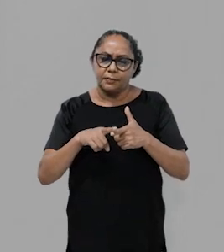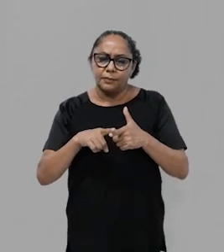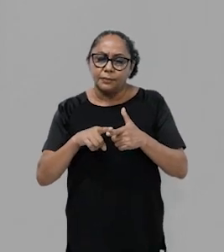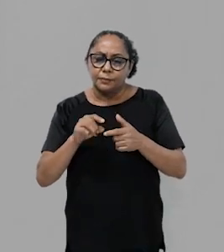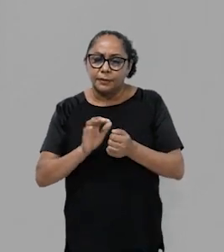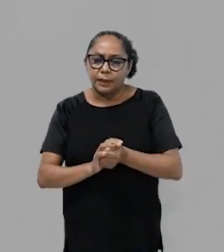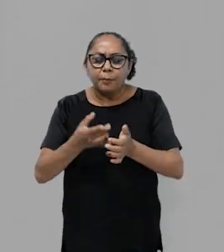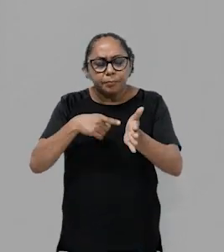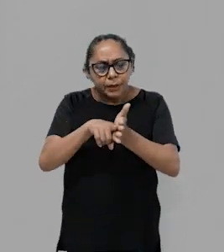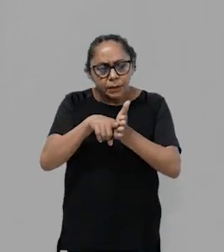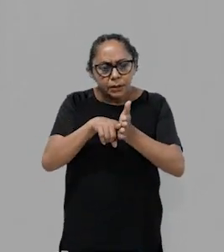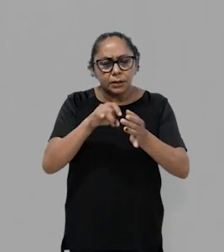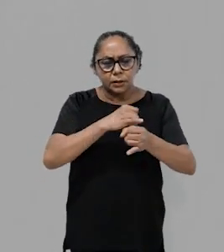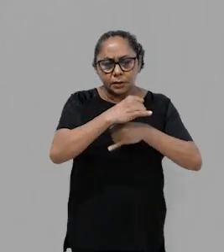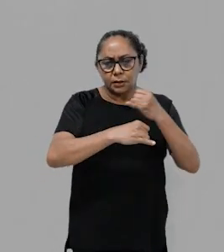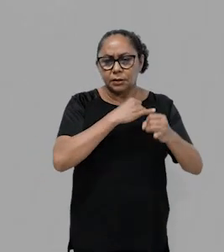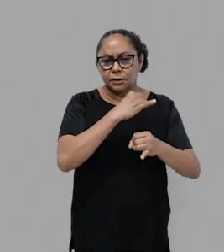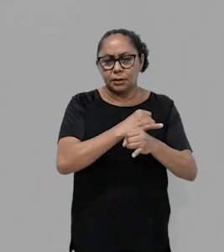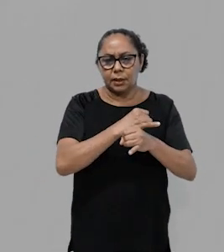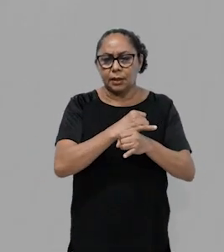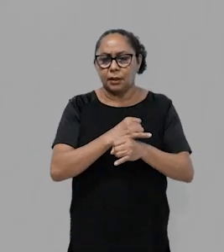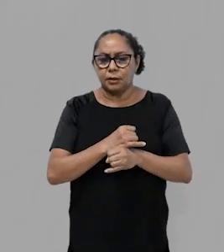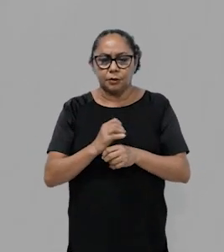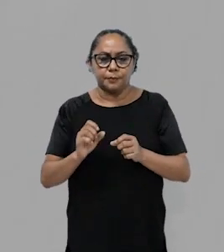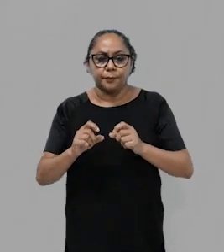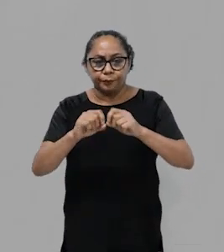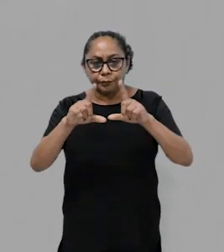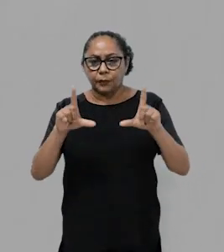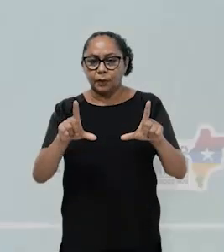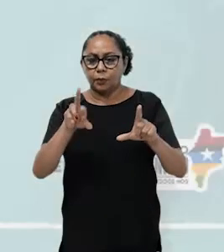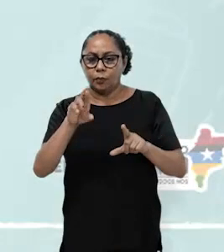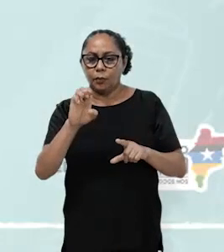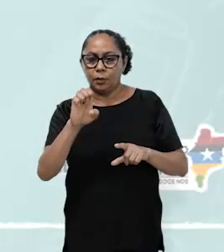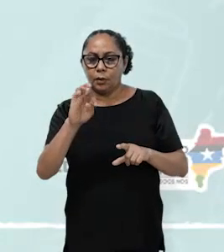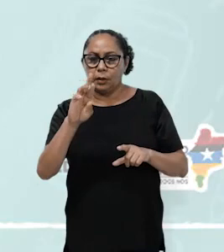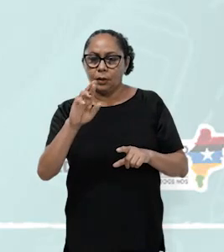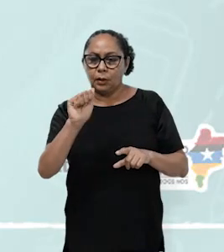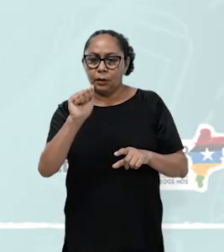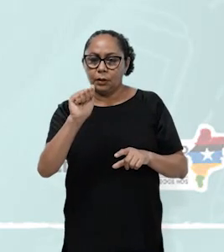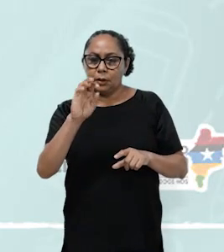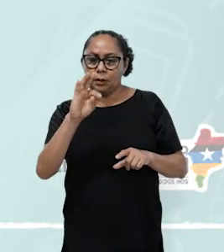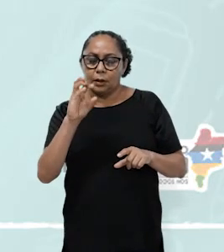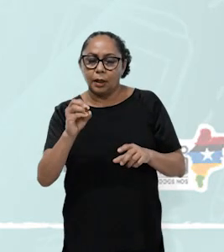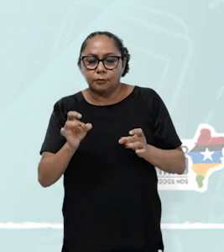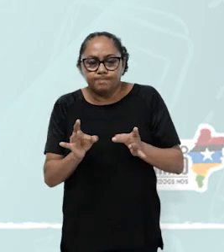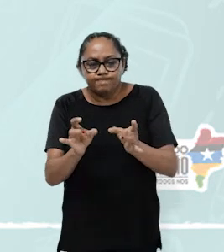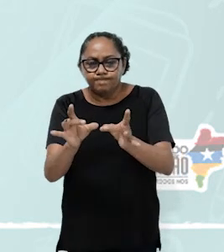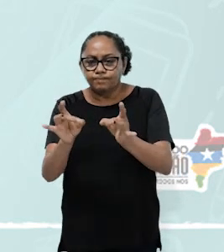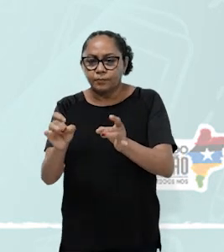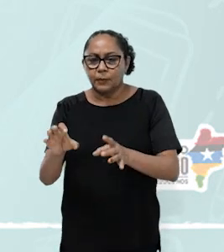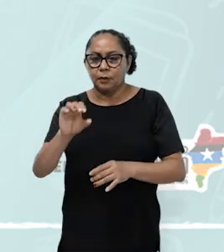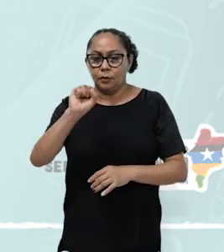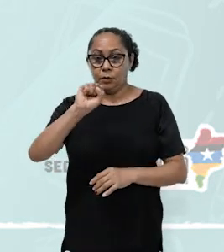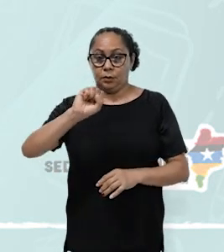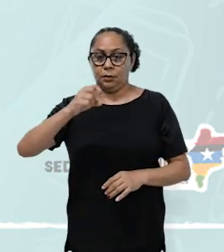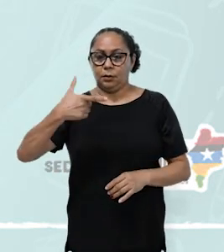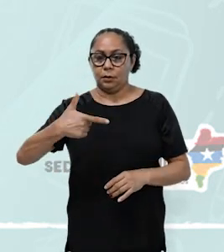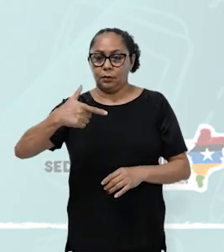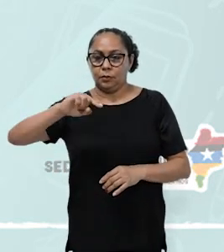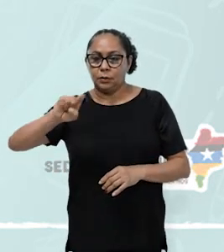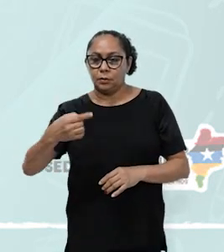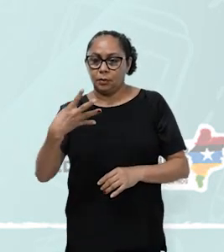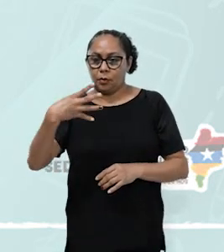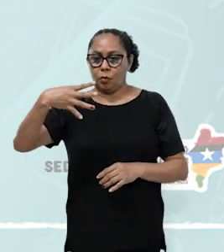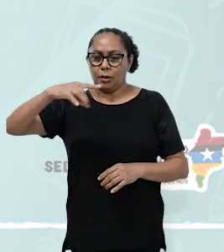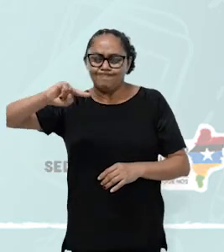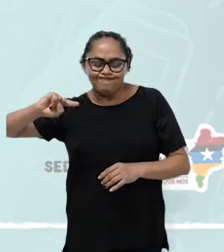poder entender. O retrato do Dr. Gachet, que é esse quadro bem aqui, ele foi vendido pela bagatela de 82,4 milhões. Eu sei